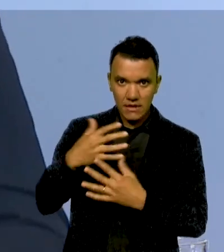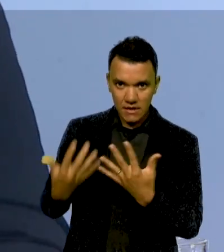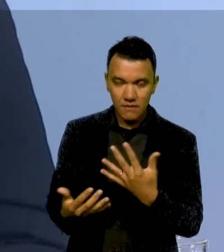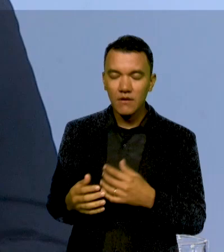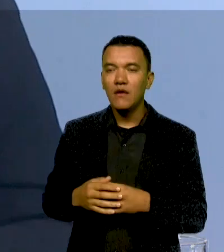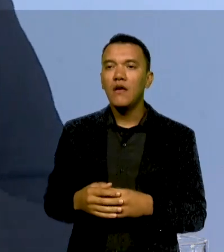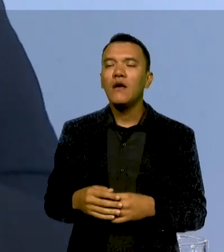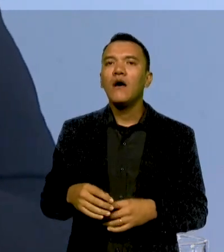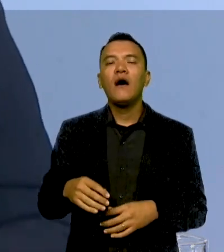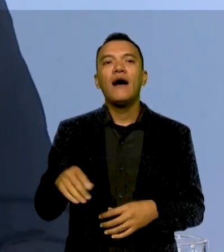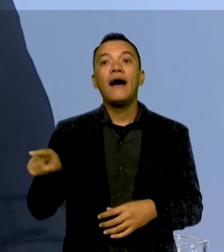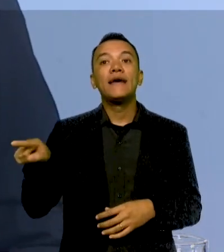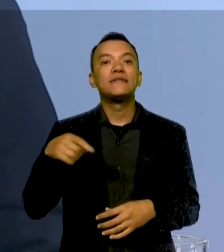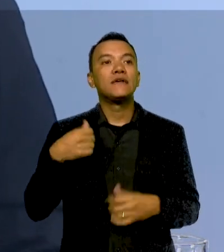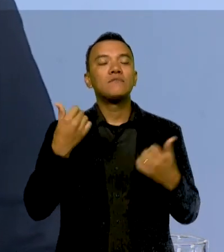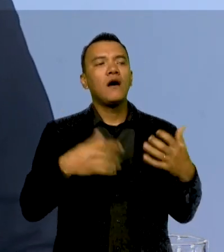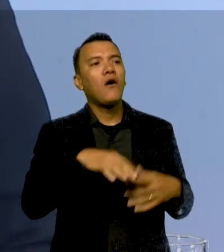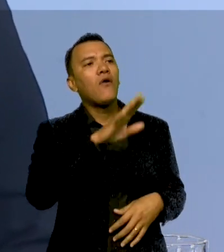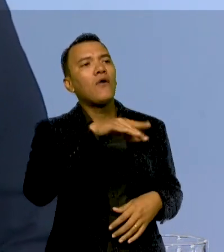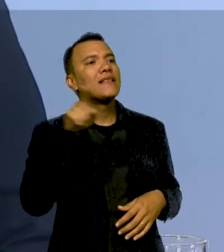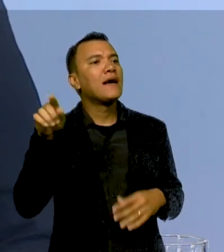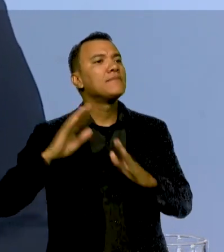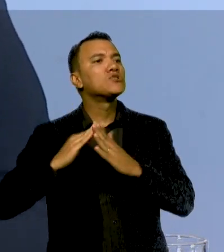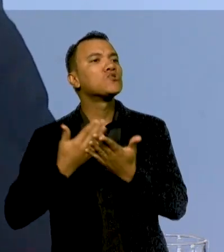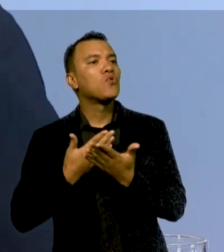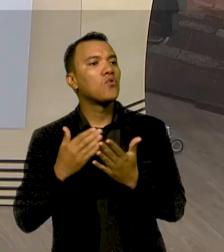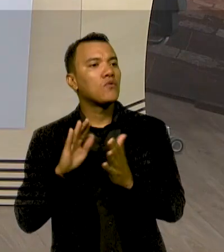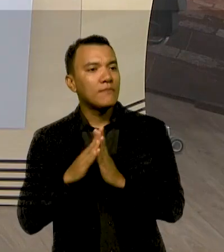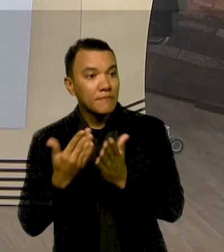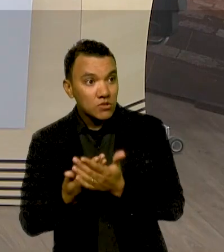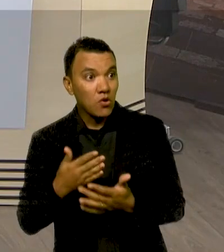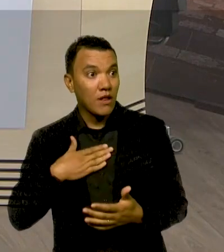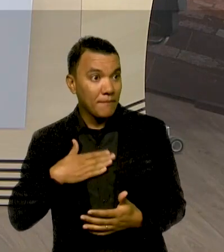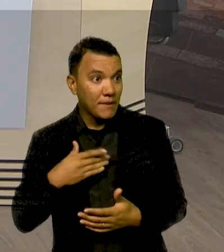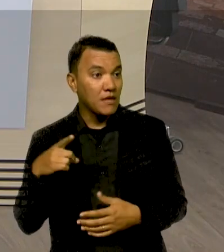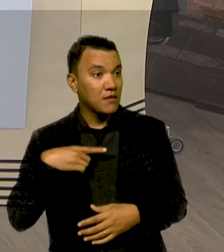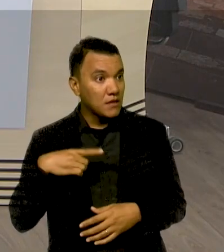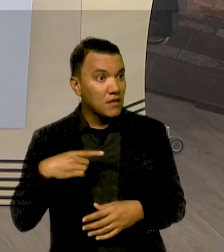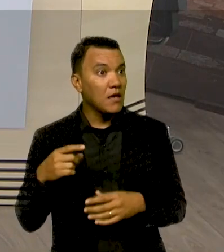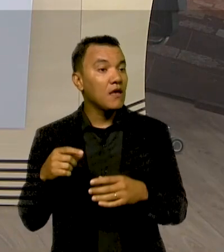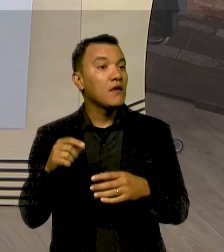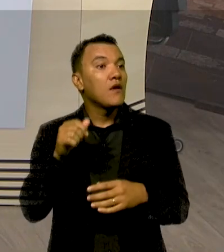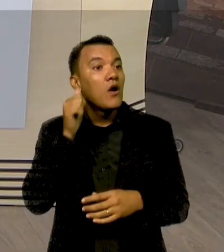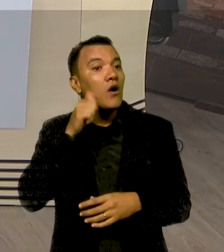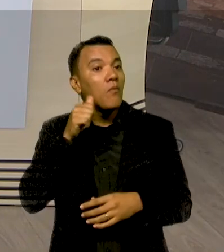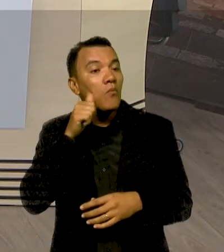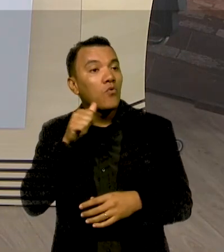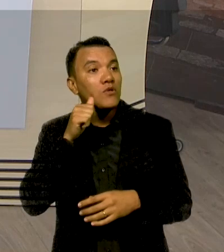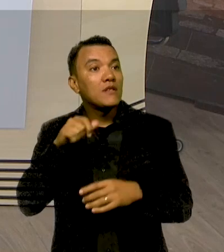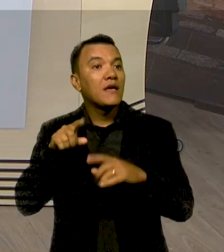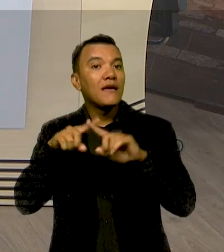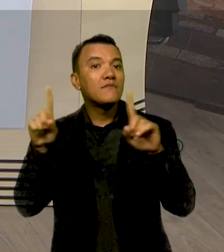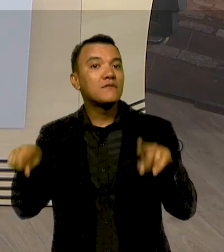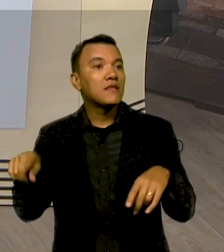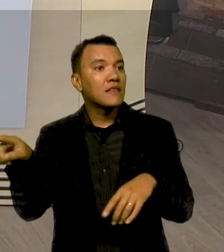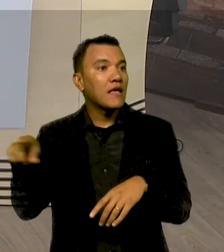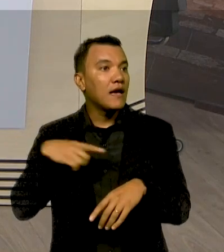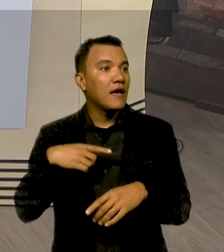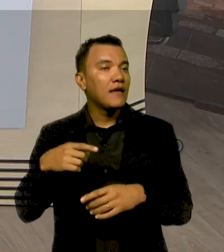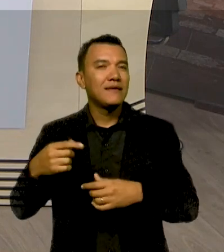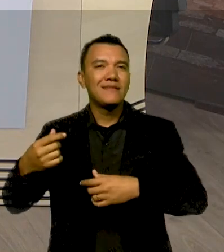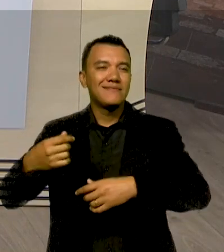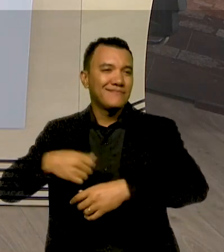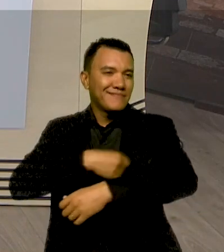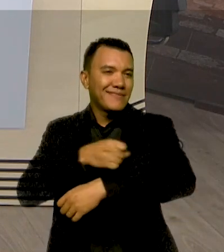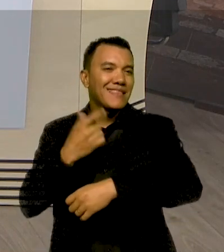porque na escola que eu trabalho tem uma zeladora que é surda. E eu fico me sentindo muito mal porque eu passo todo dia por ela e eu não sei dar um bom dia.